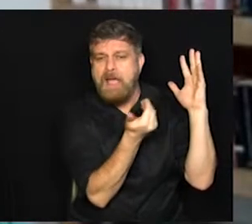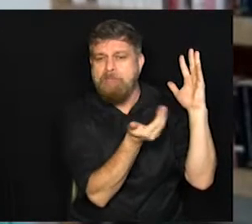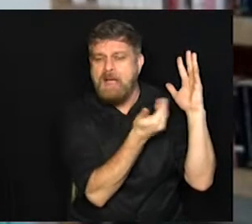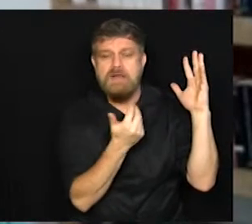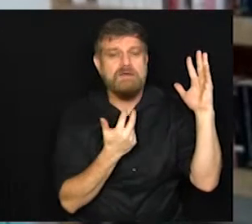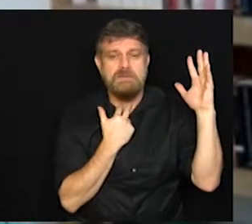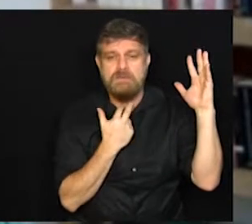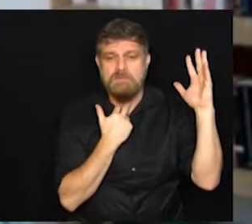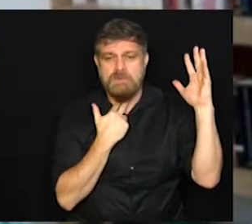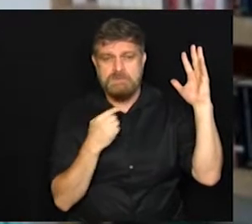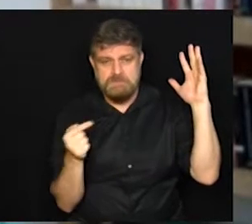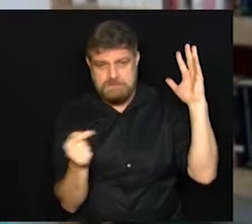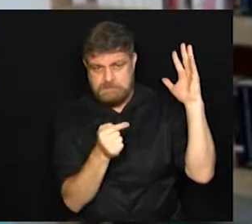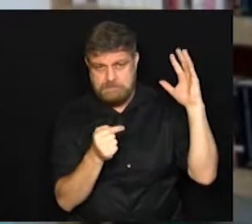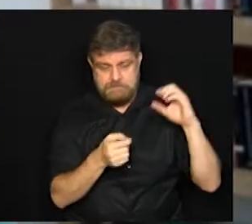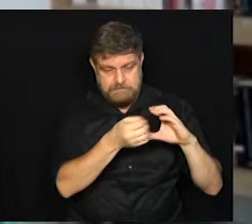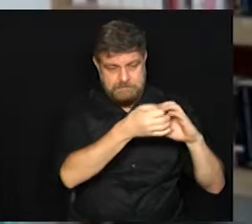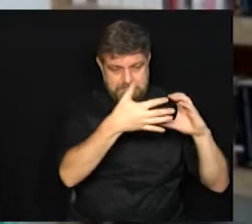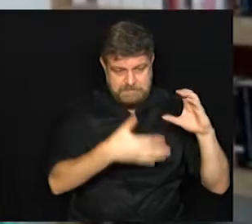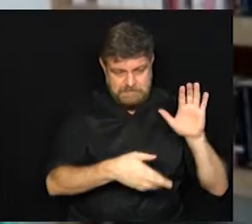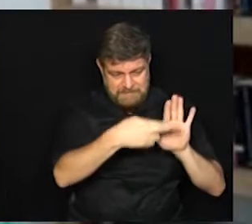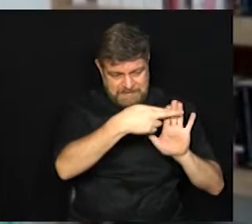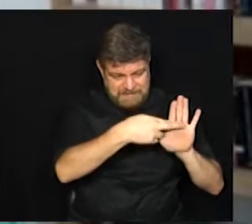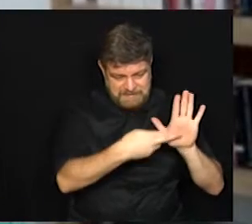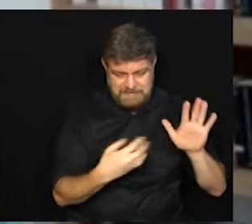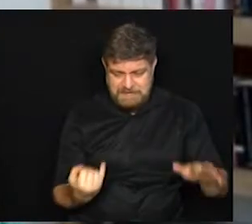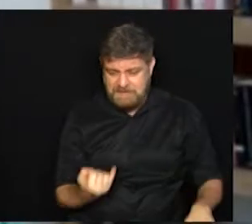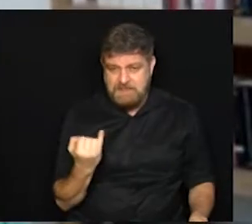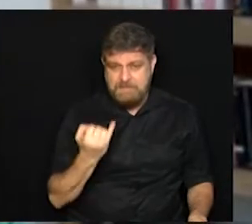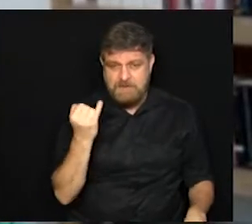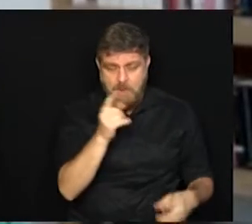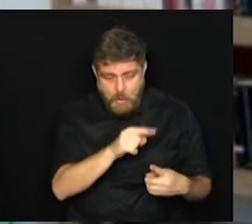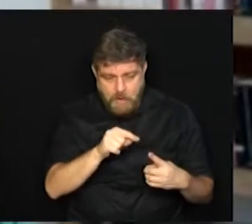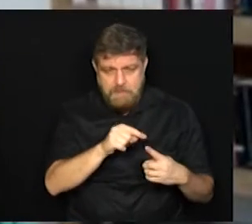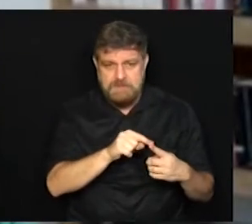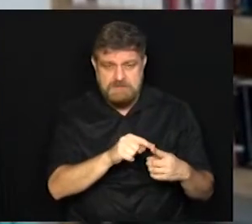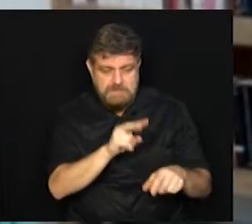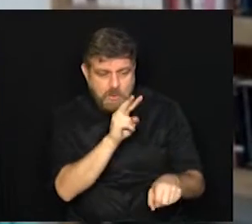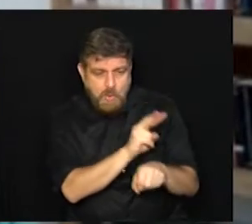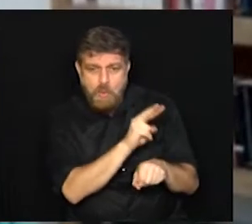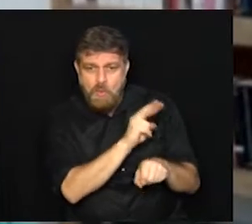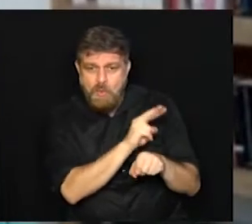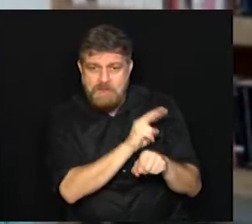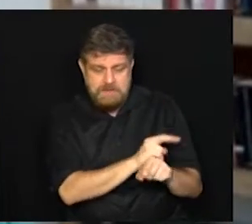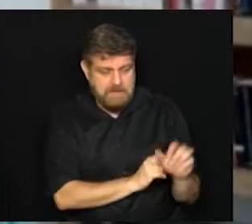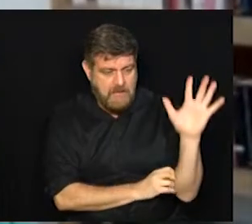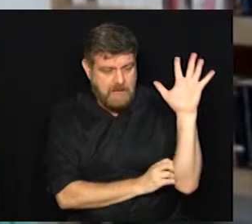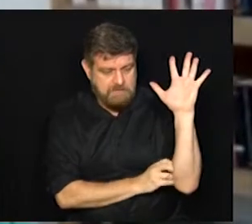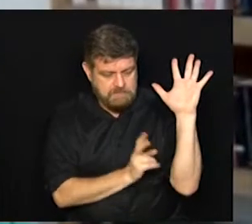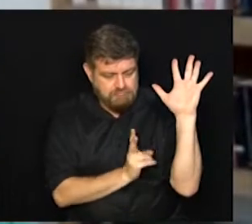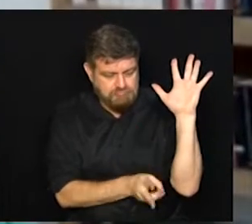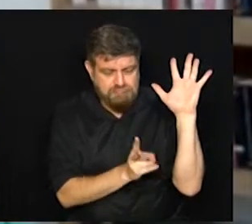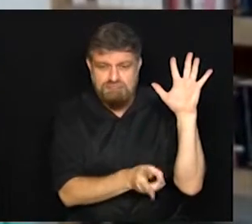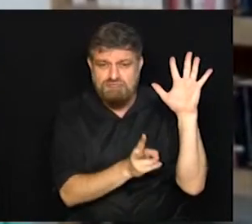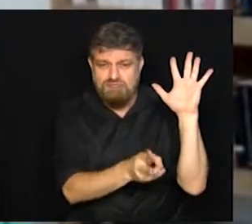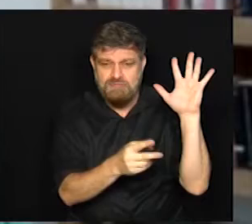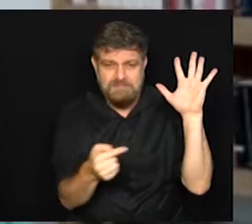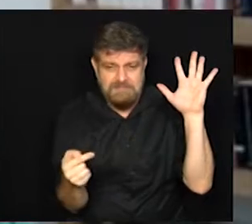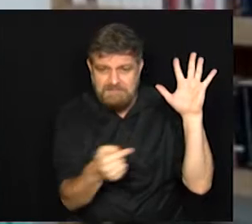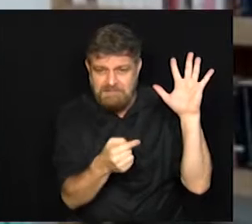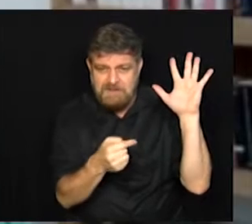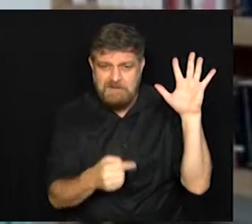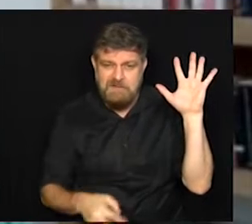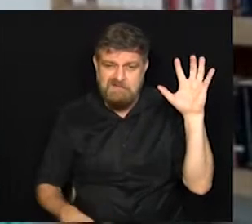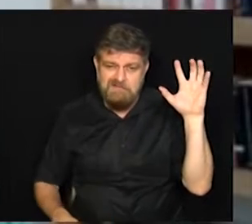critérios importantes para a própria preservação daquele indivíduo arbóreo, para não comprometer o indivíduo arbóreo.